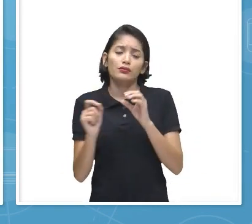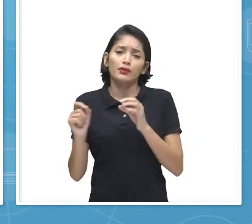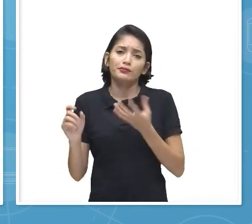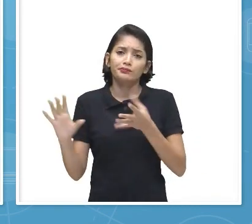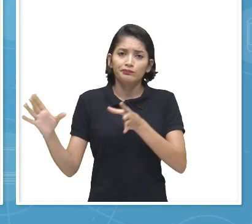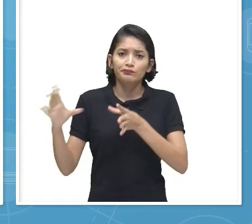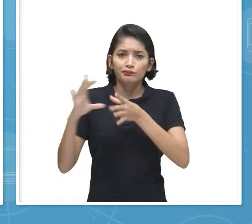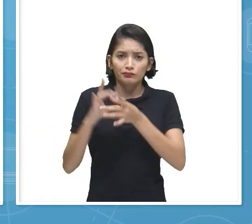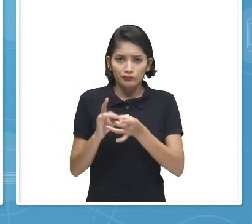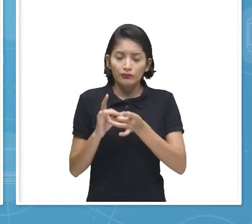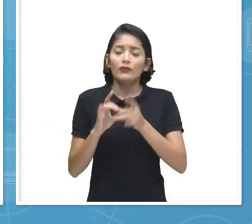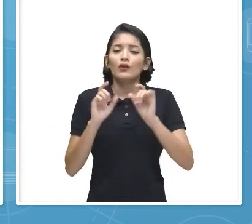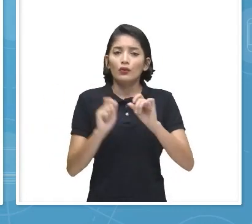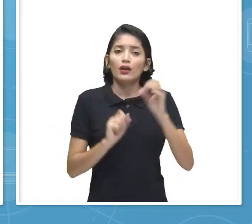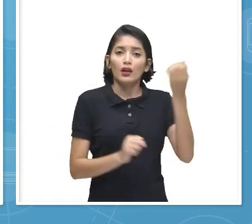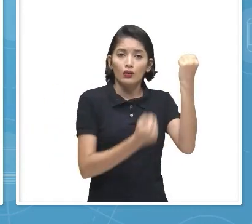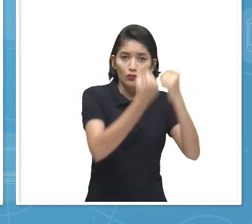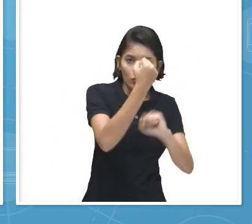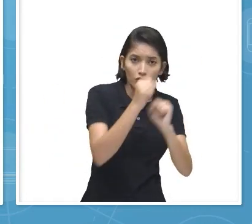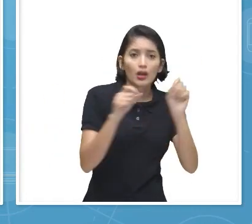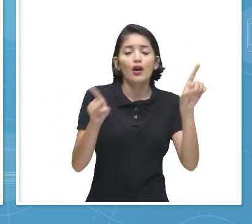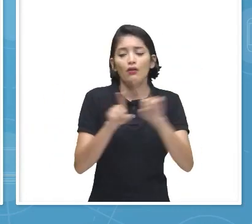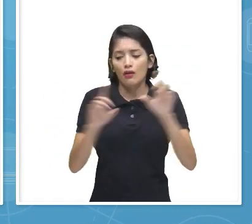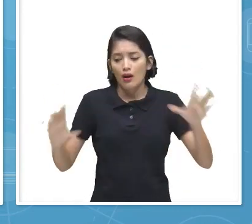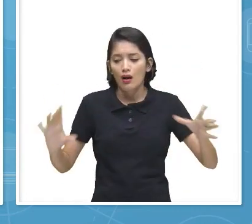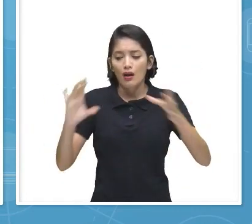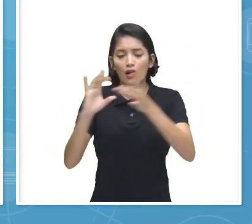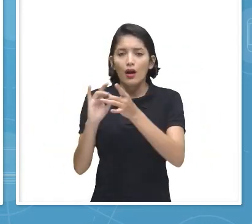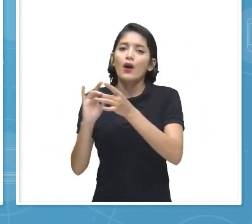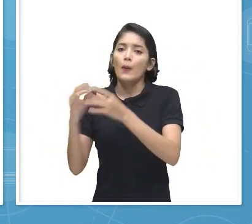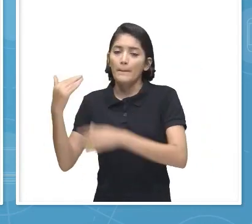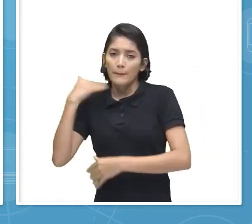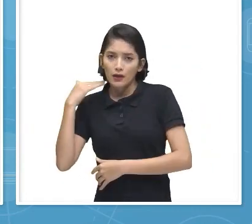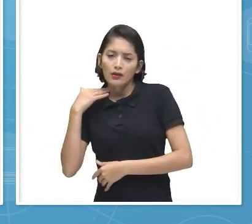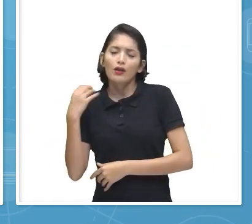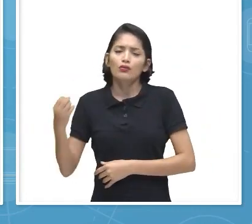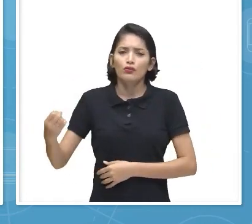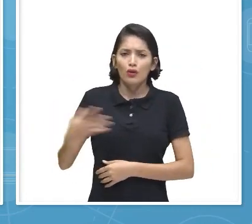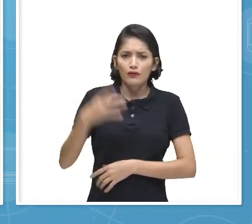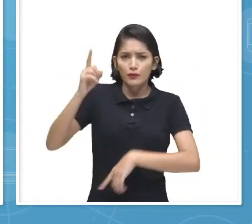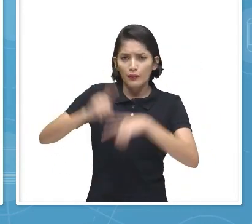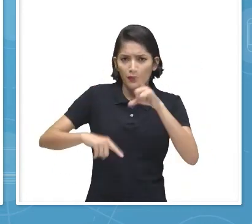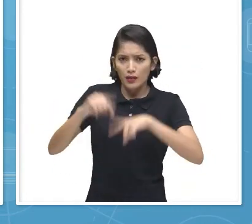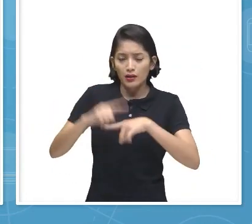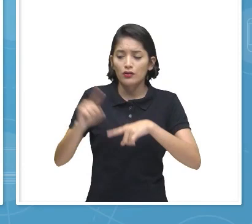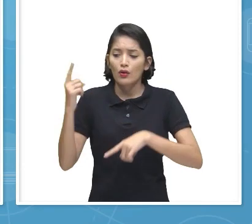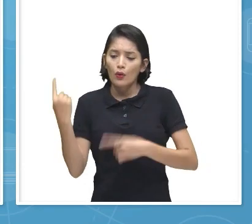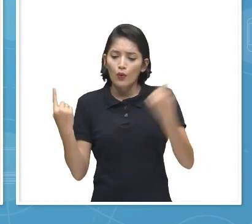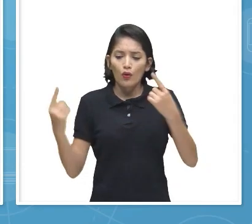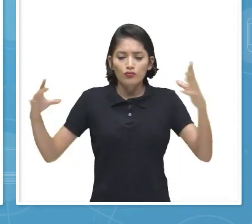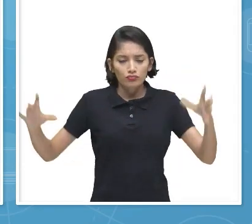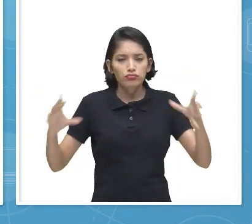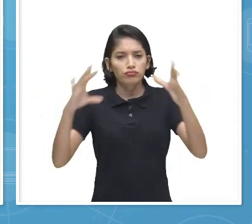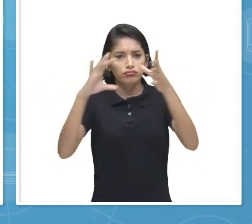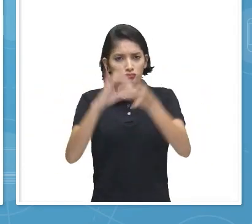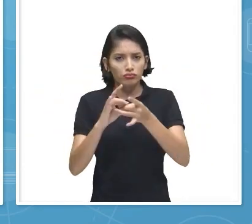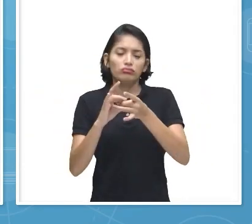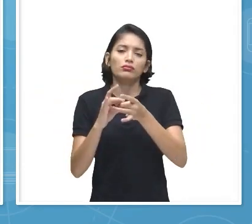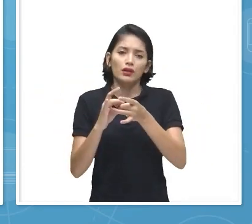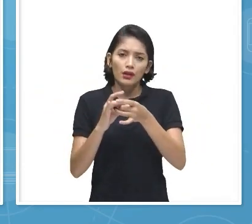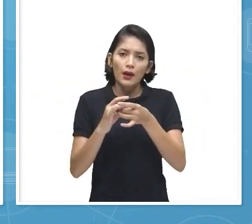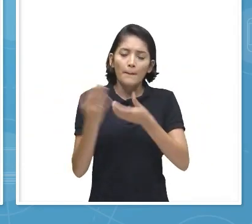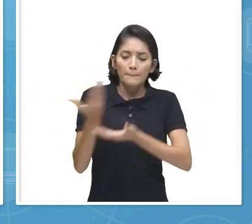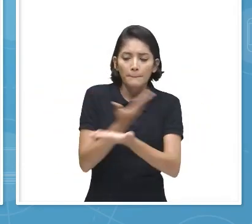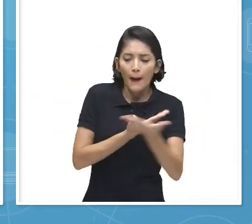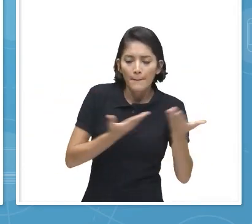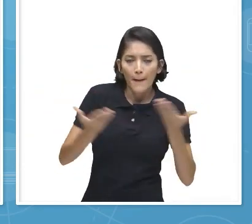importante, capital industrial com capital bancário, produzindo novos produtos, um auxiliando aí ao outro, um integrando as suas atividades, as